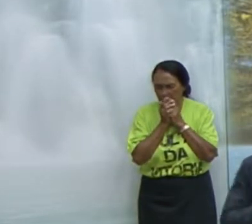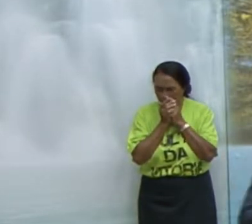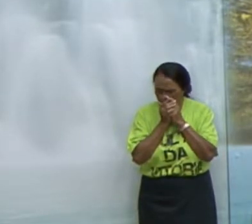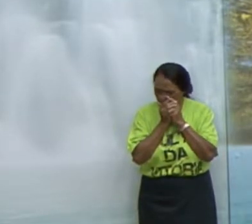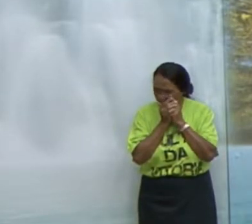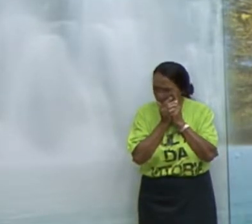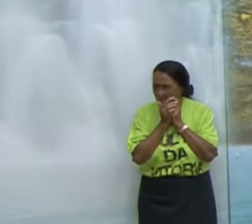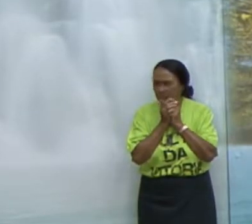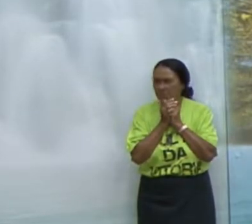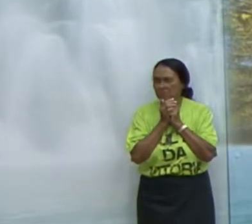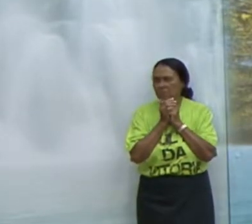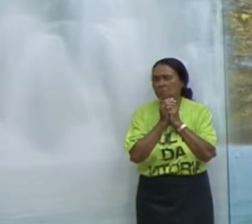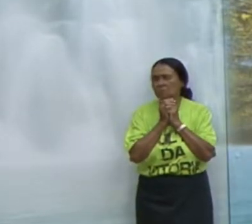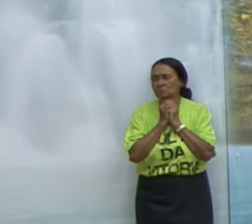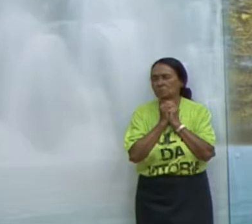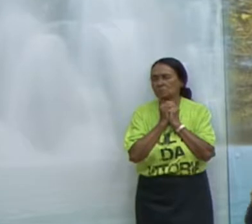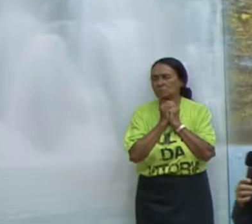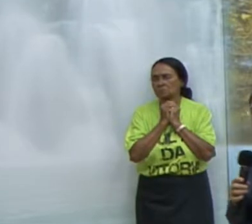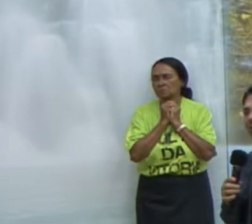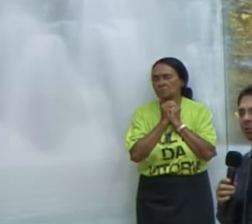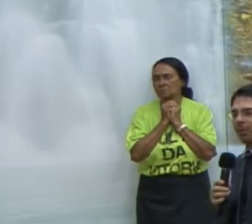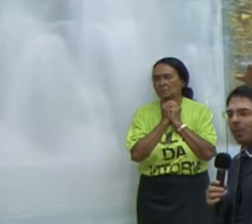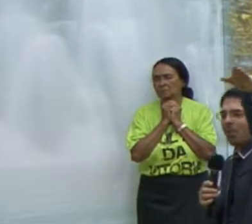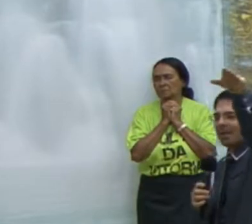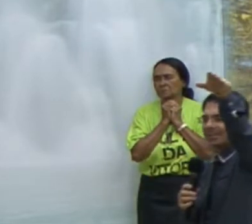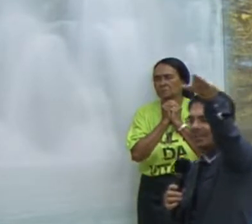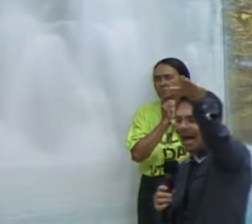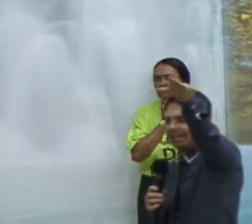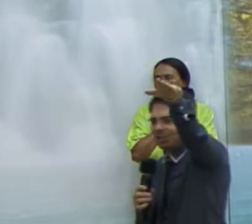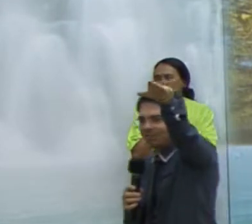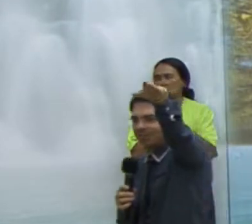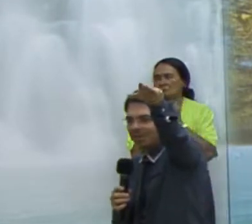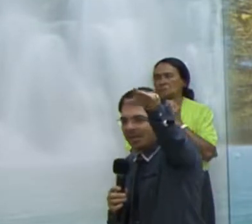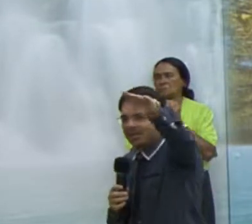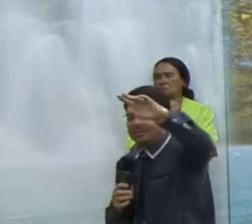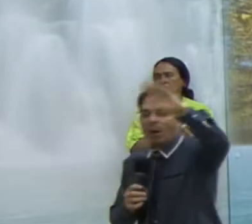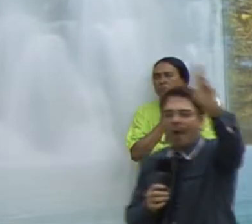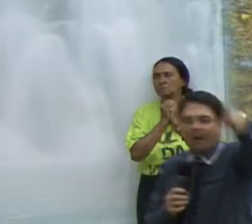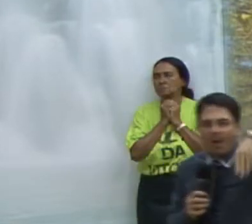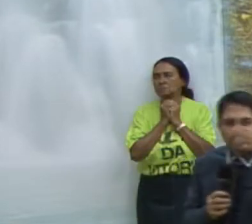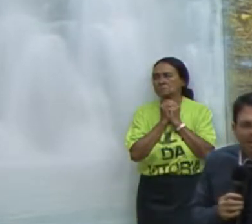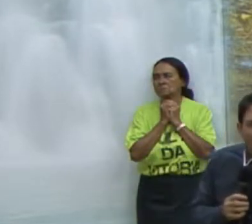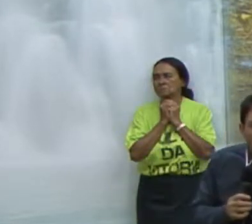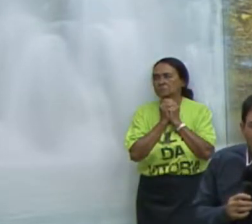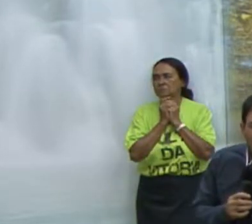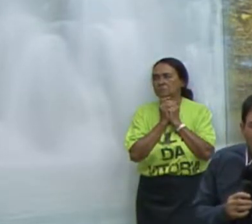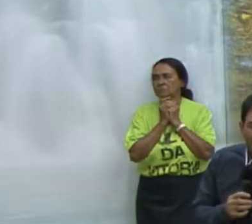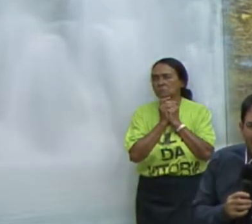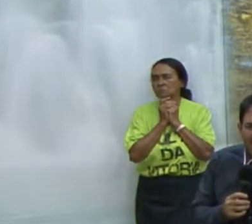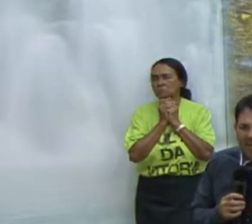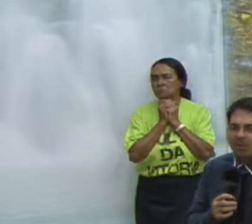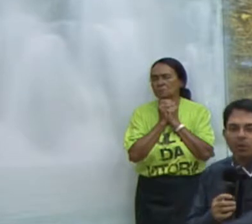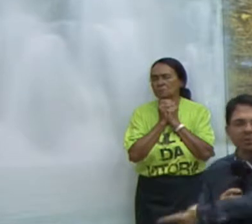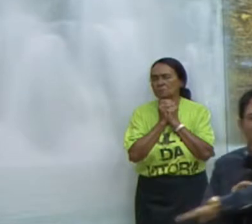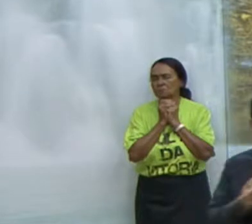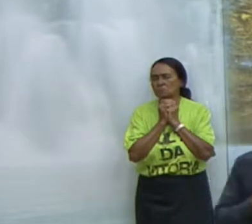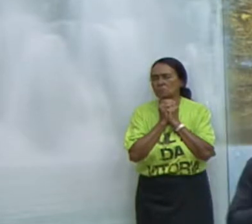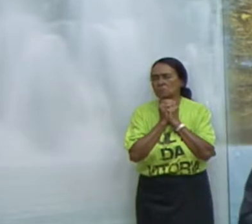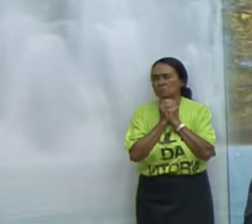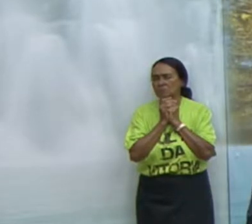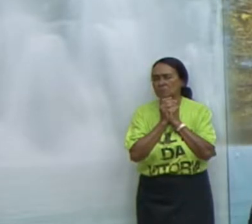De sobrevoar de avião sobre uma cidade que está o aguardando para a conferência,